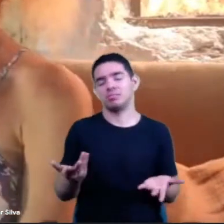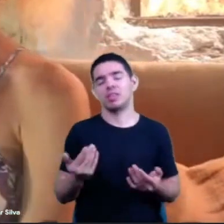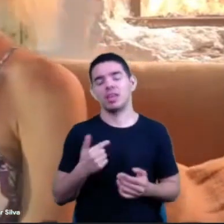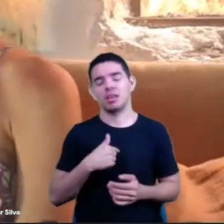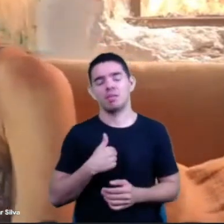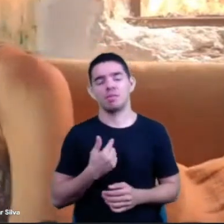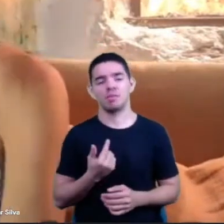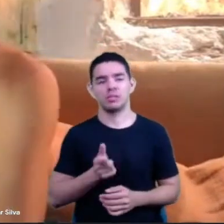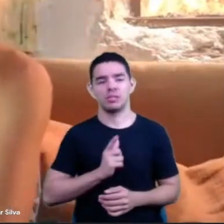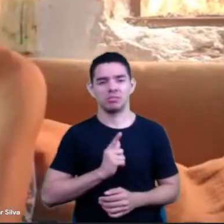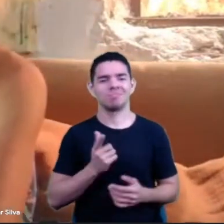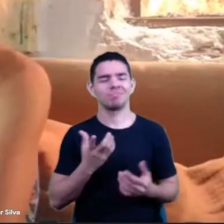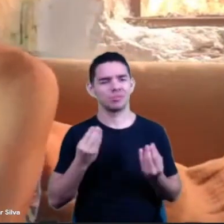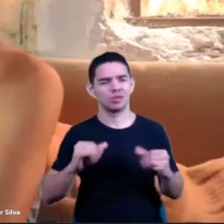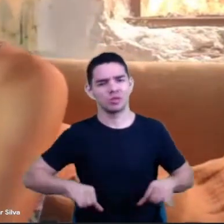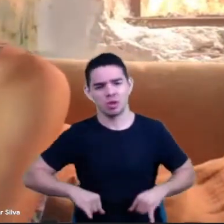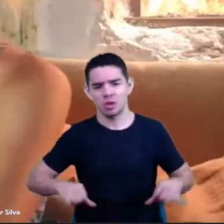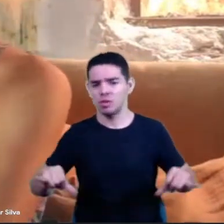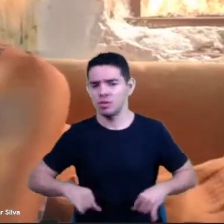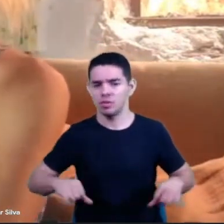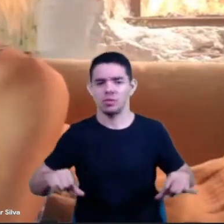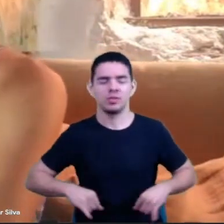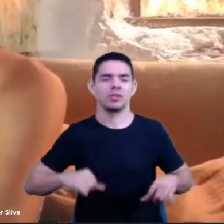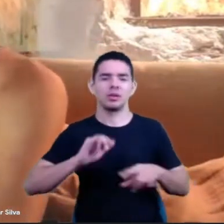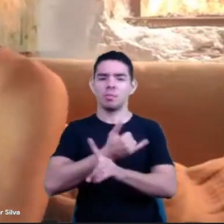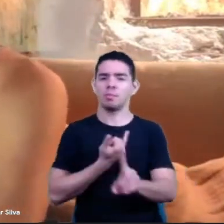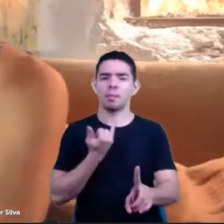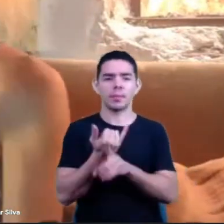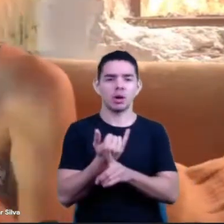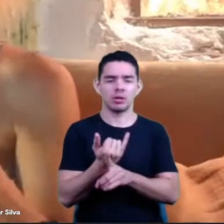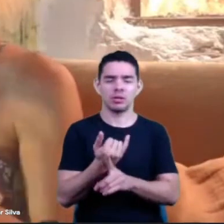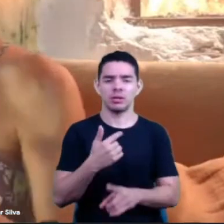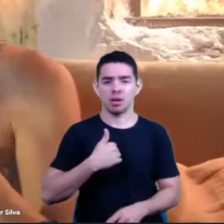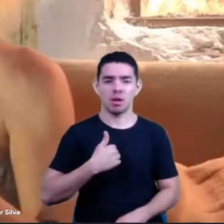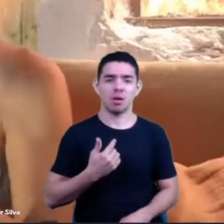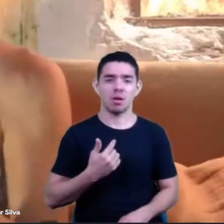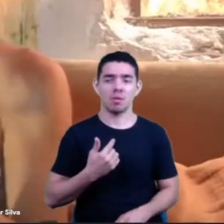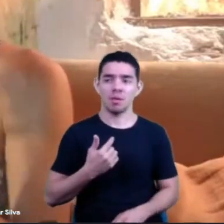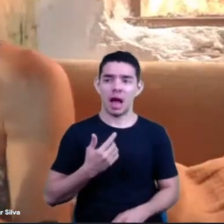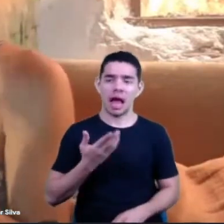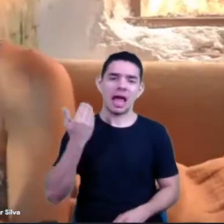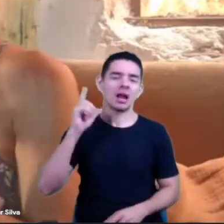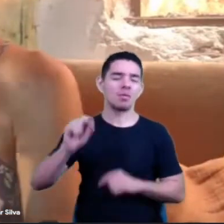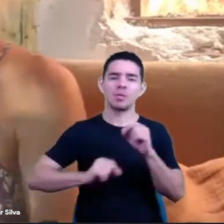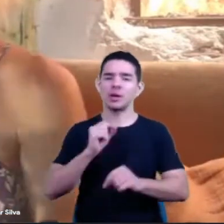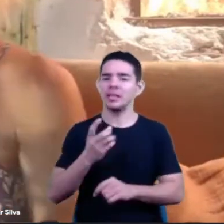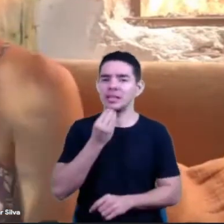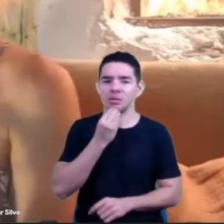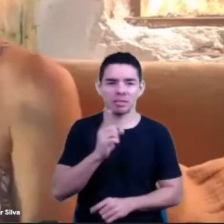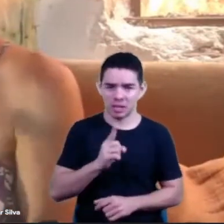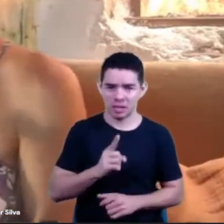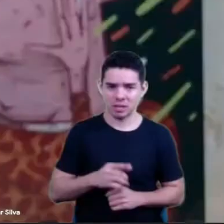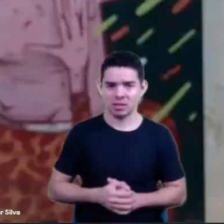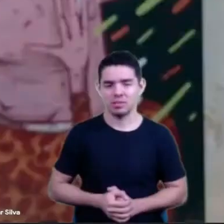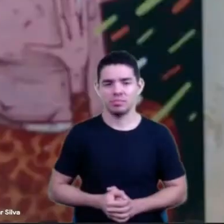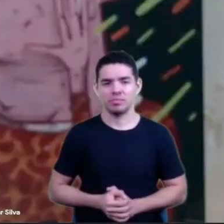eu acabava sofrendo toda essa pressão, esse bullying, né? Eu era aquilo que não poderia ser, que não